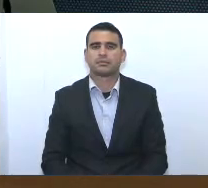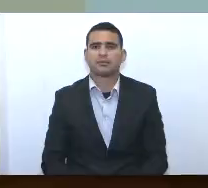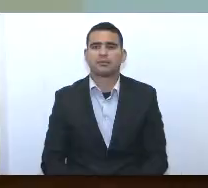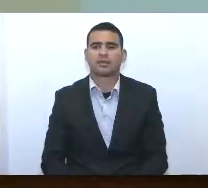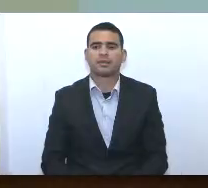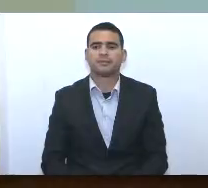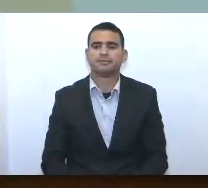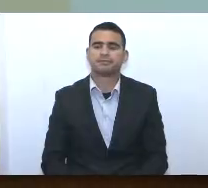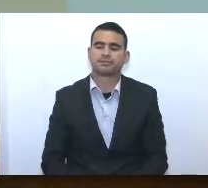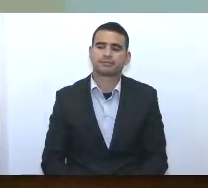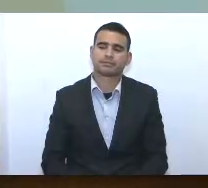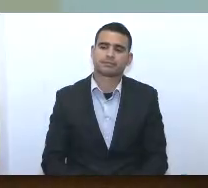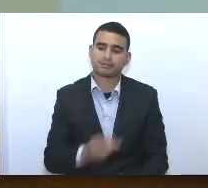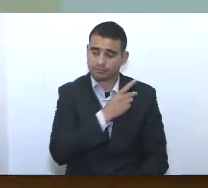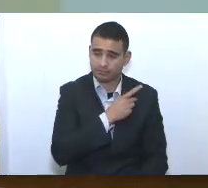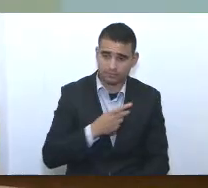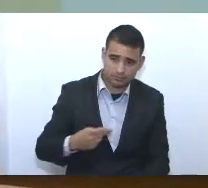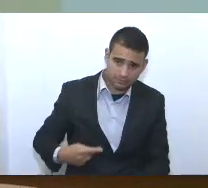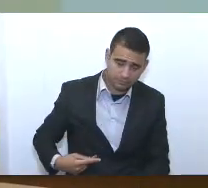Senhor presidente,